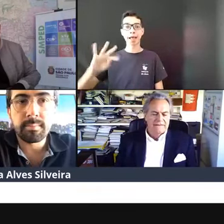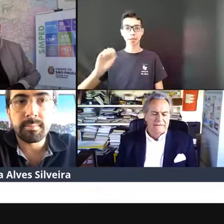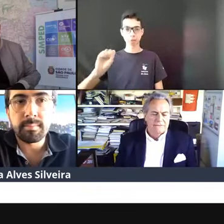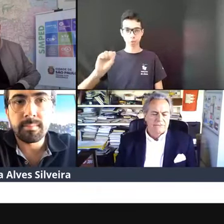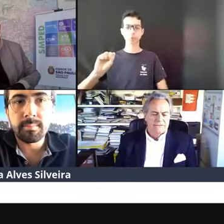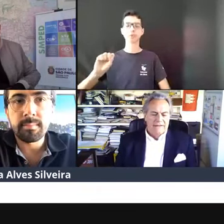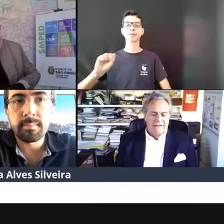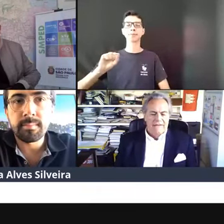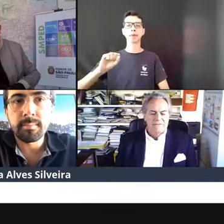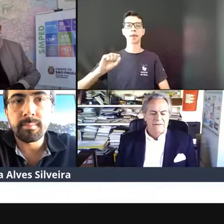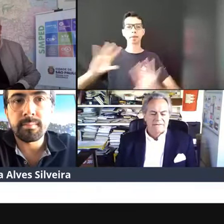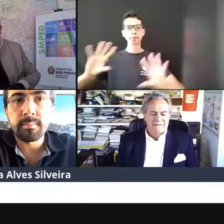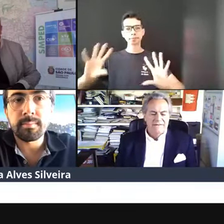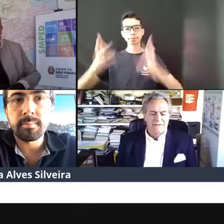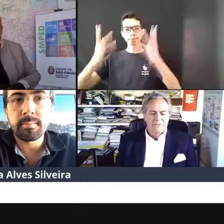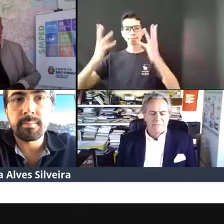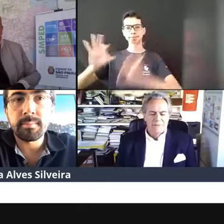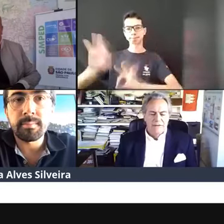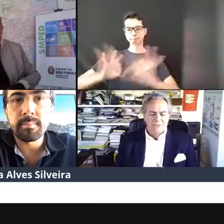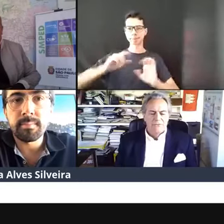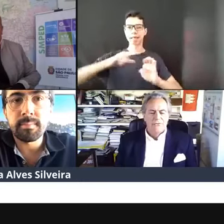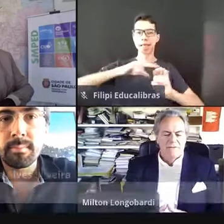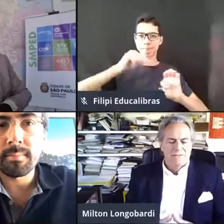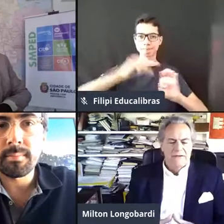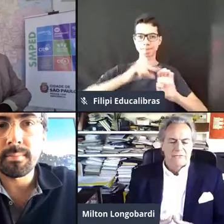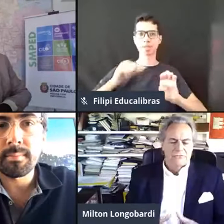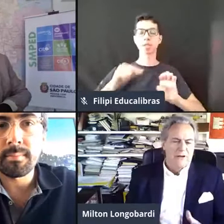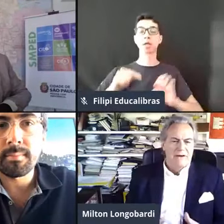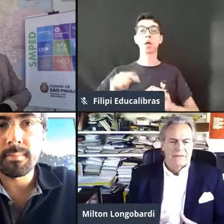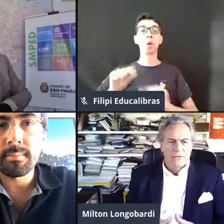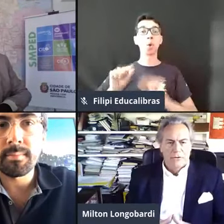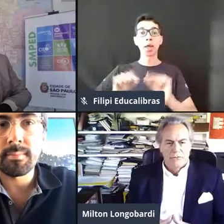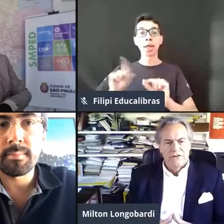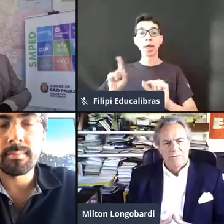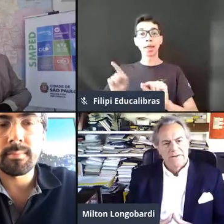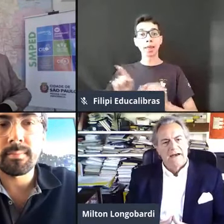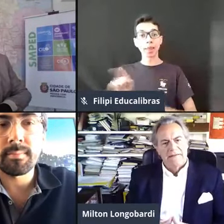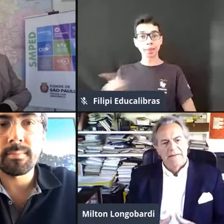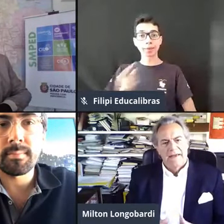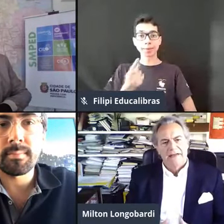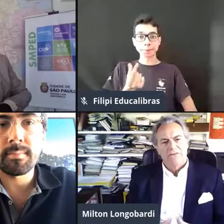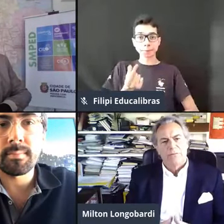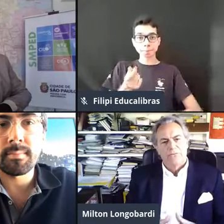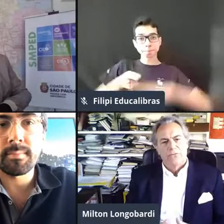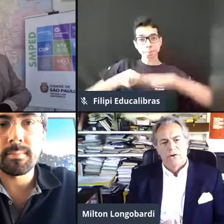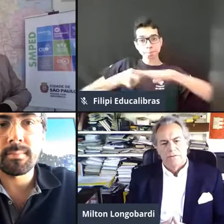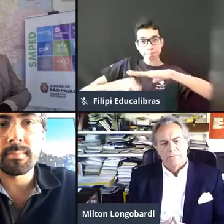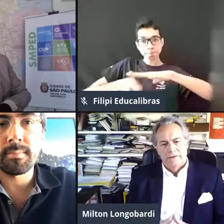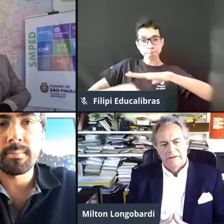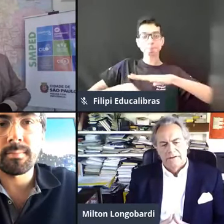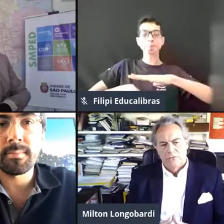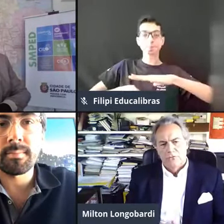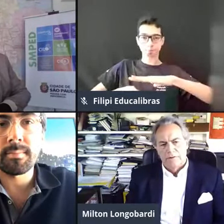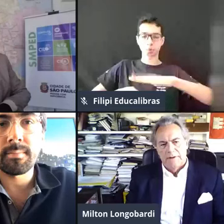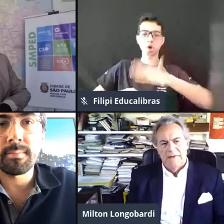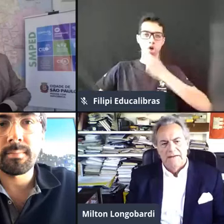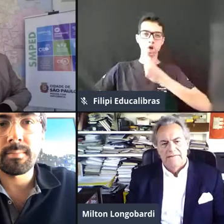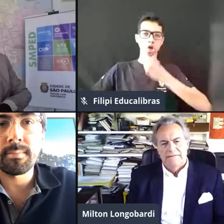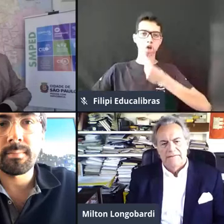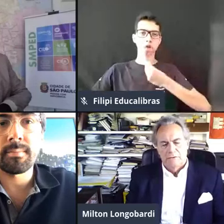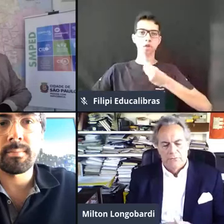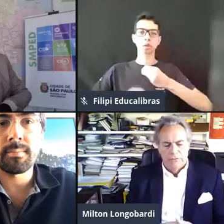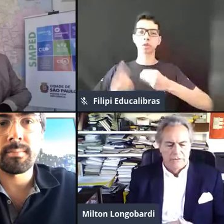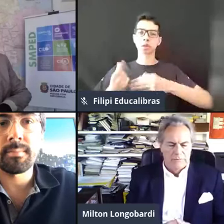Valesca Santos, investiram num evento chamado Longevidade Expo Fórum, cuja